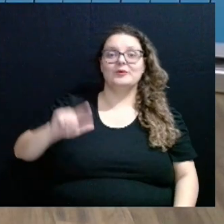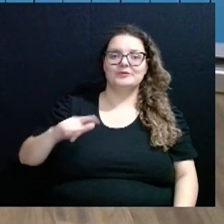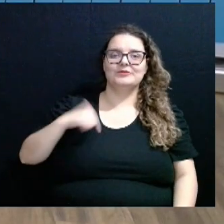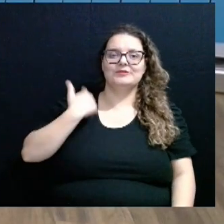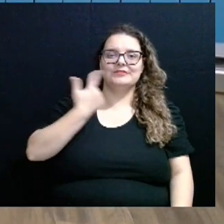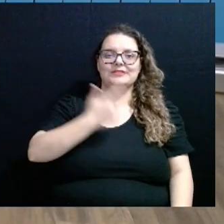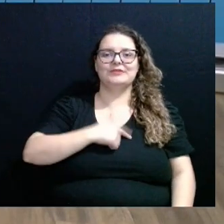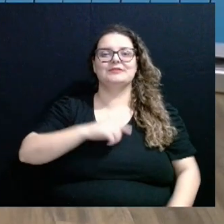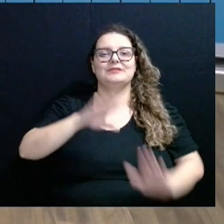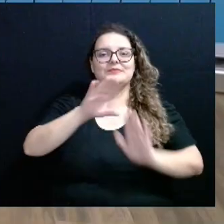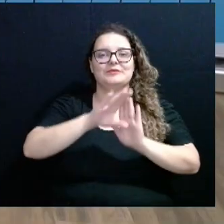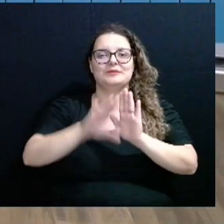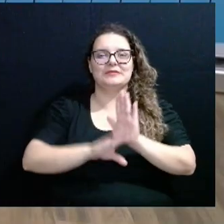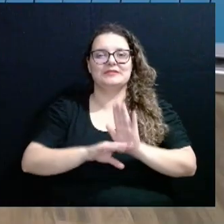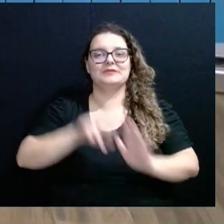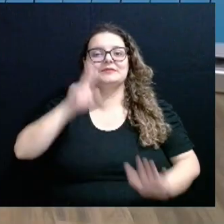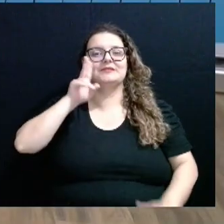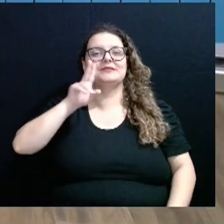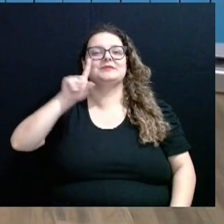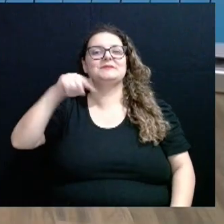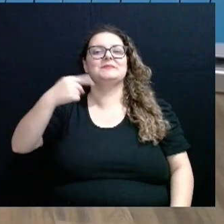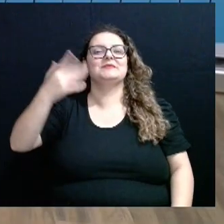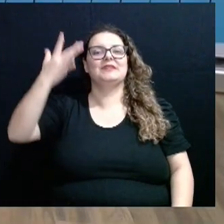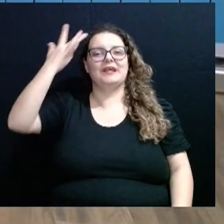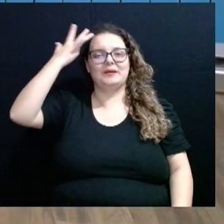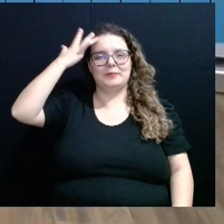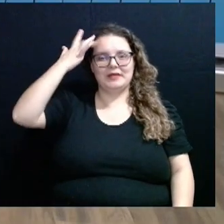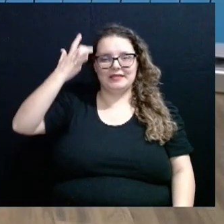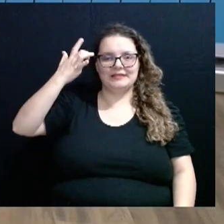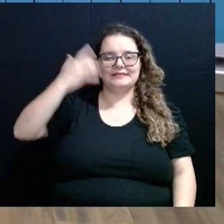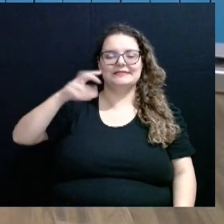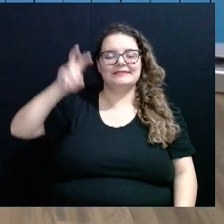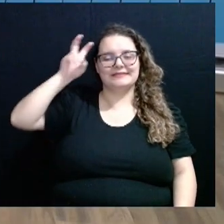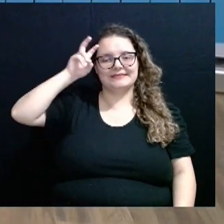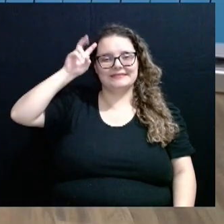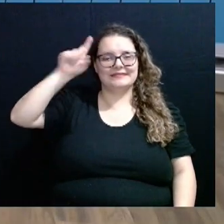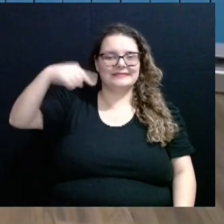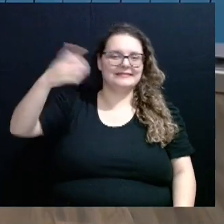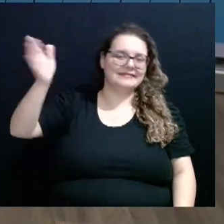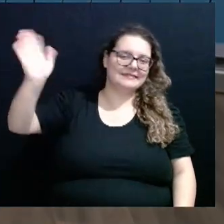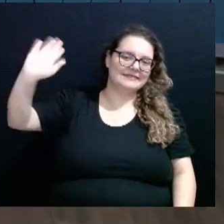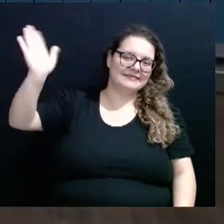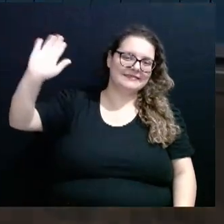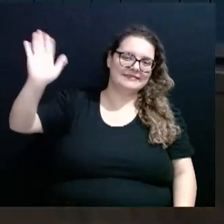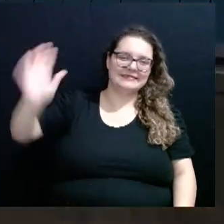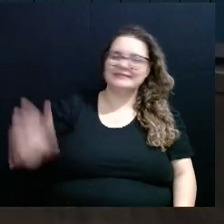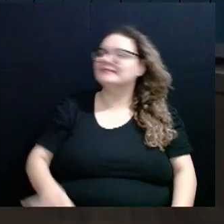nossa programação e nos vemos amanhã na quinta-feira. Até lá. Tchau, tchau.